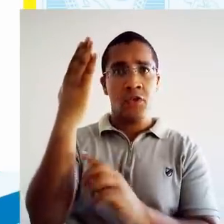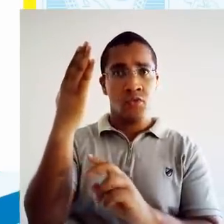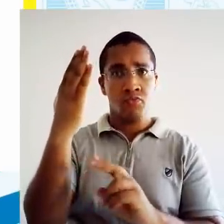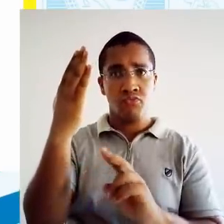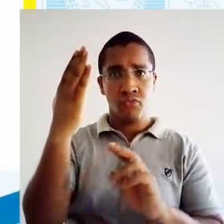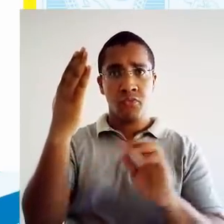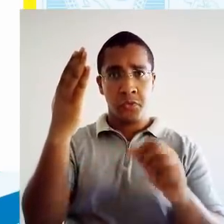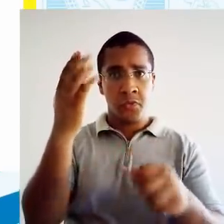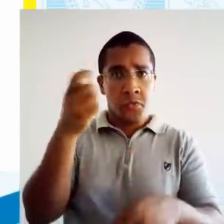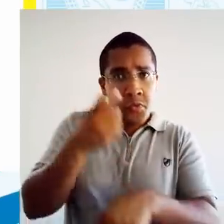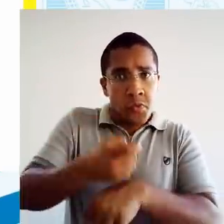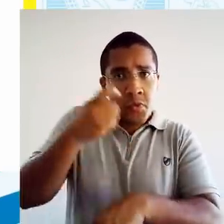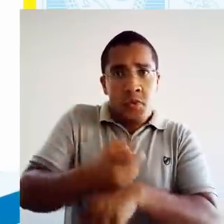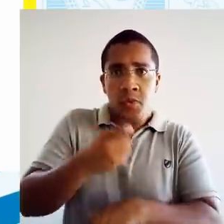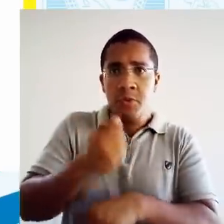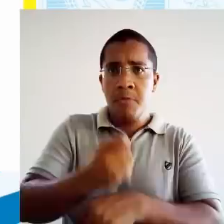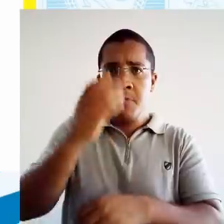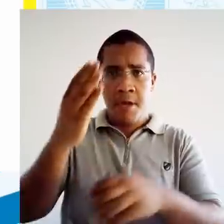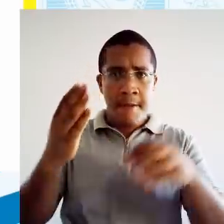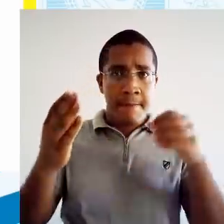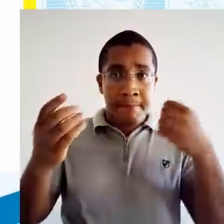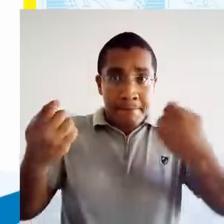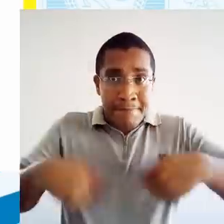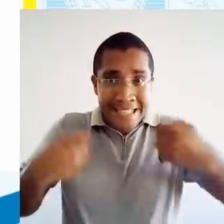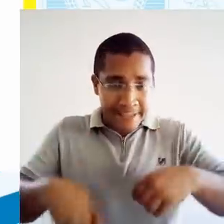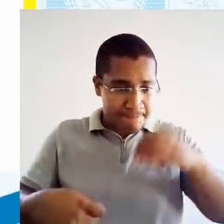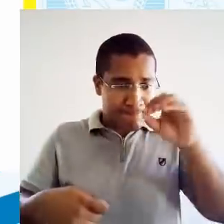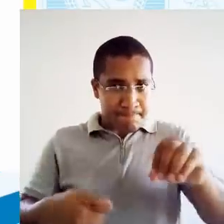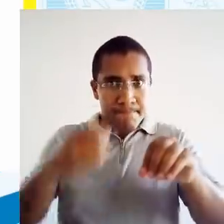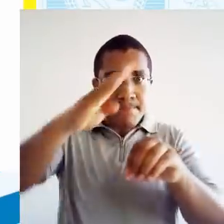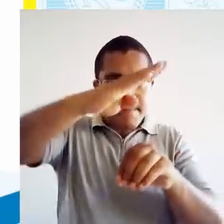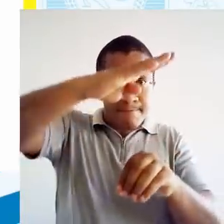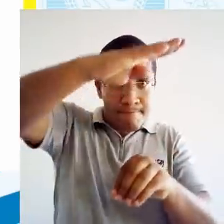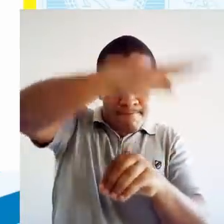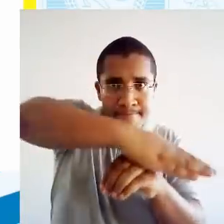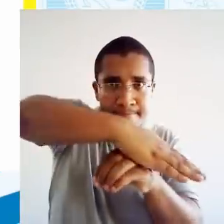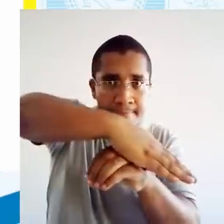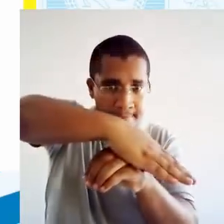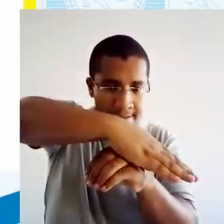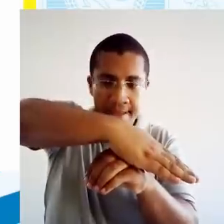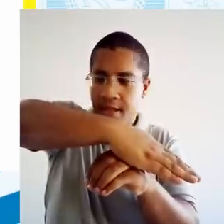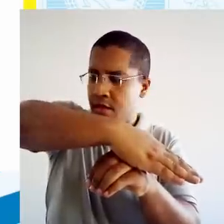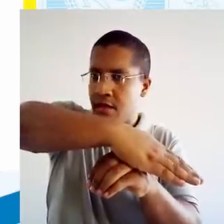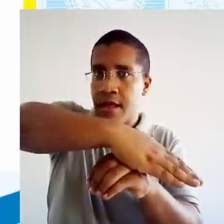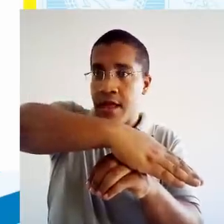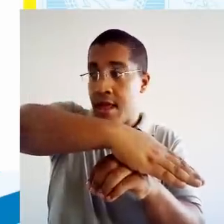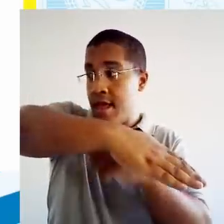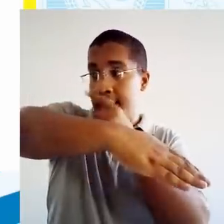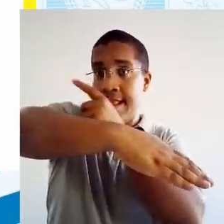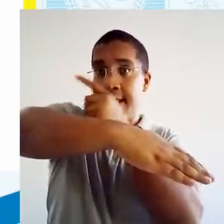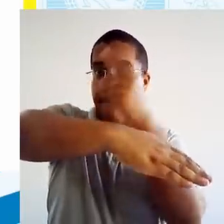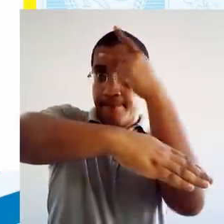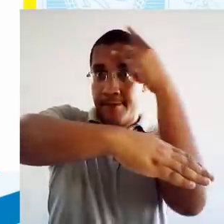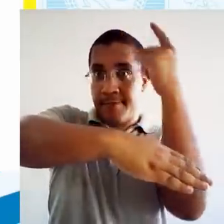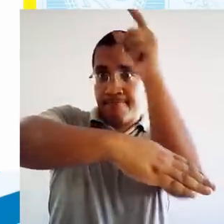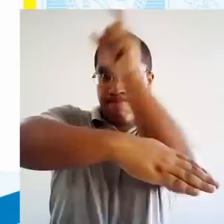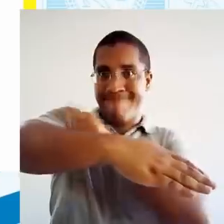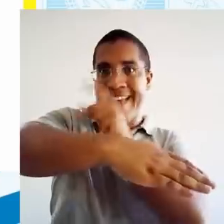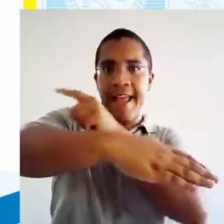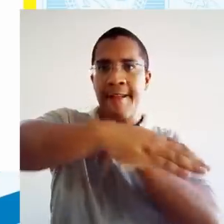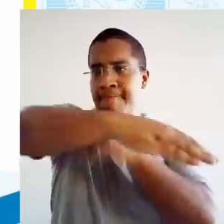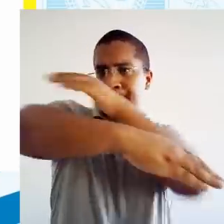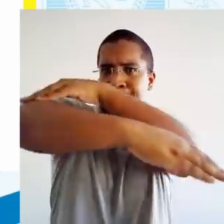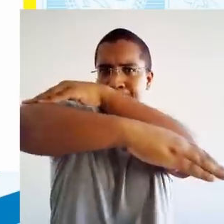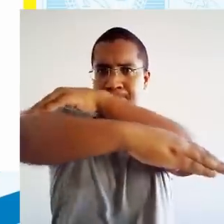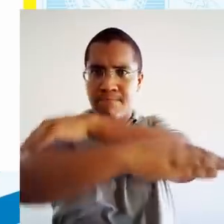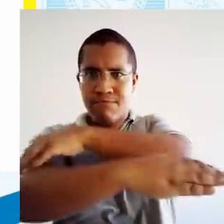de apoio que fica. A força aplicada pela pessoa, que é a força potente,